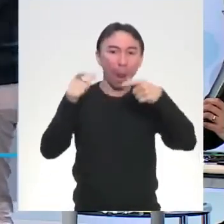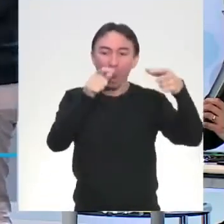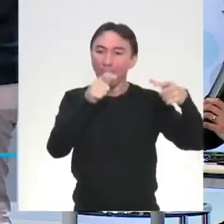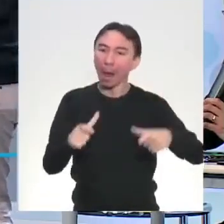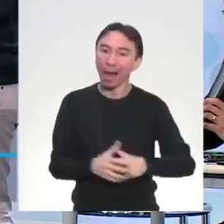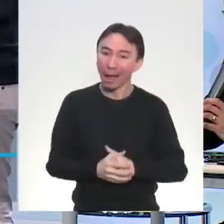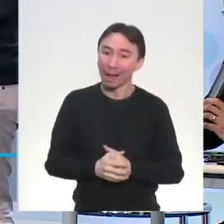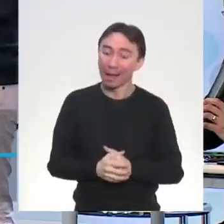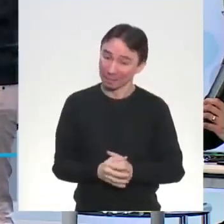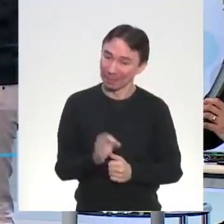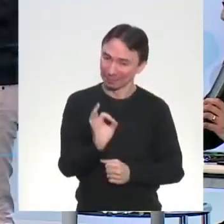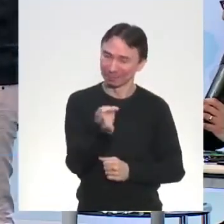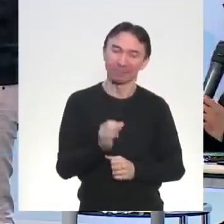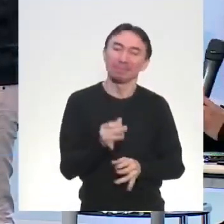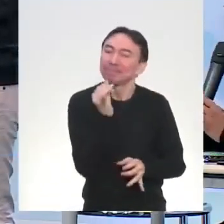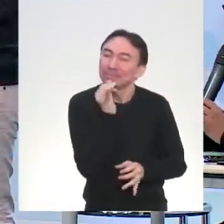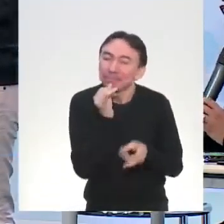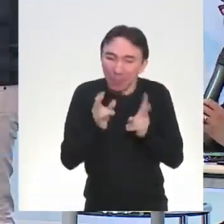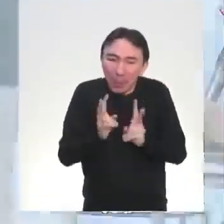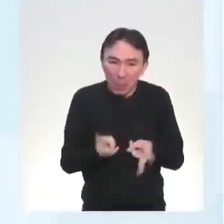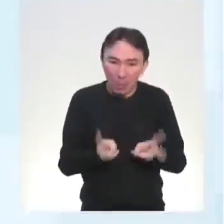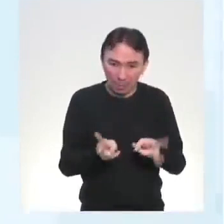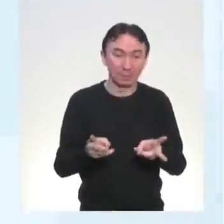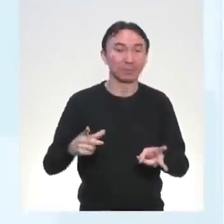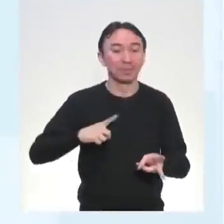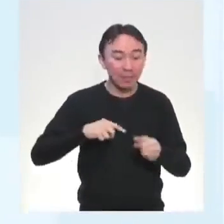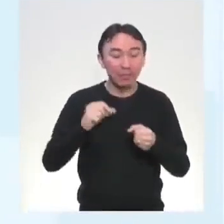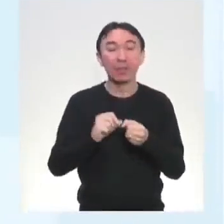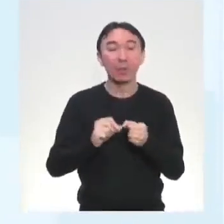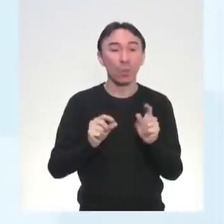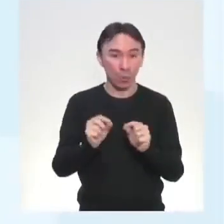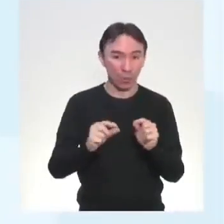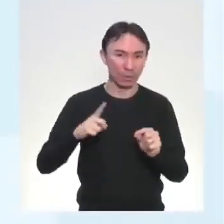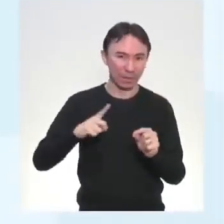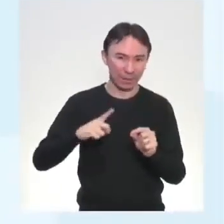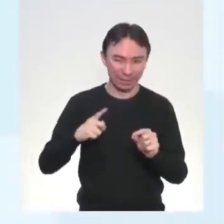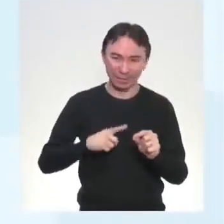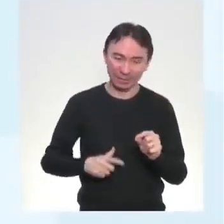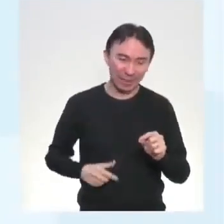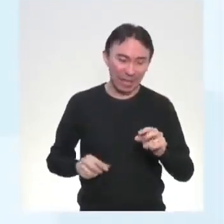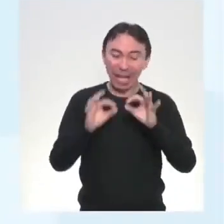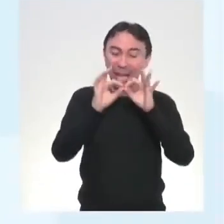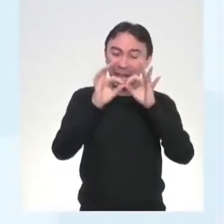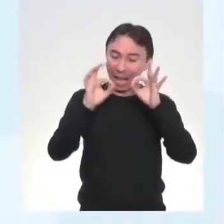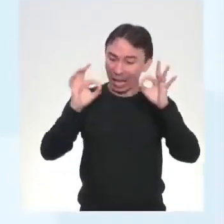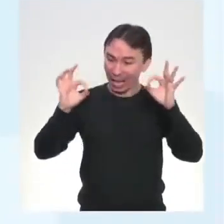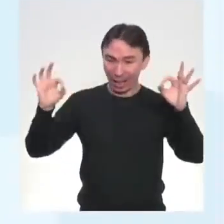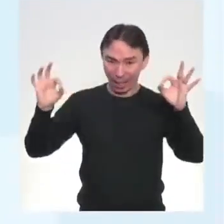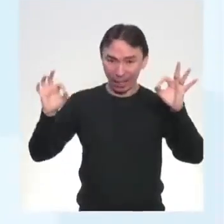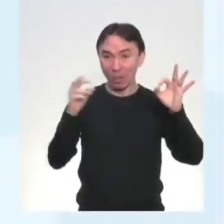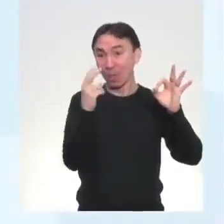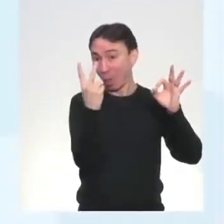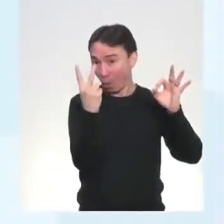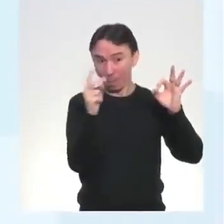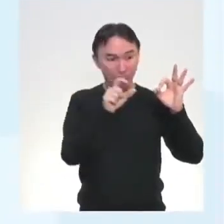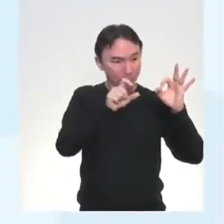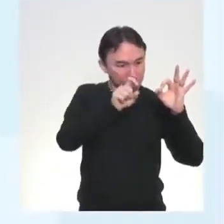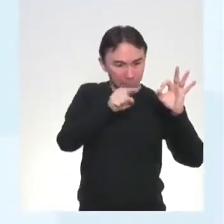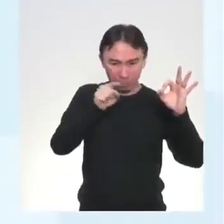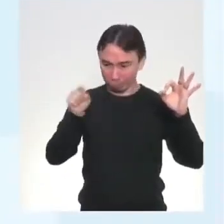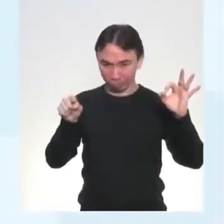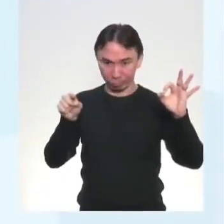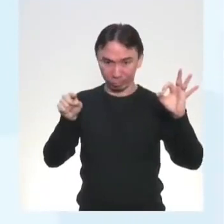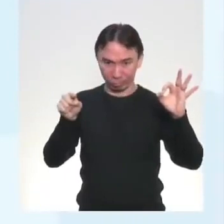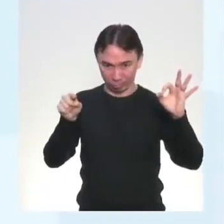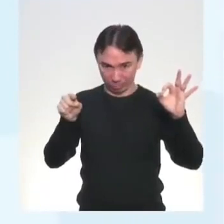O que eu vou fazer aqui, Osmar? Ó, eu vou marcar 2 pontos nessa reta. São infinitos pontos, né? Sim. Então eu posso escolher 2, né? Eu vou